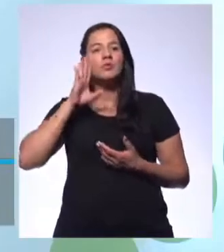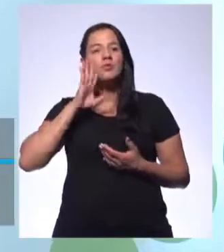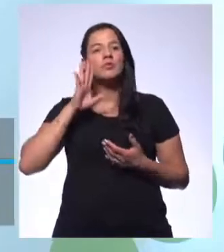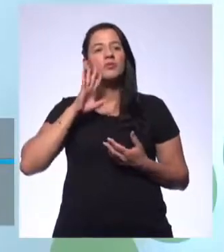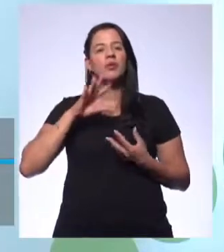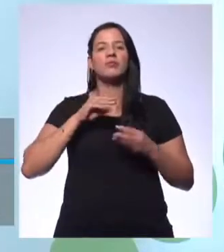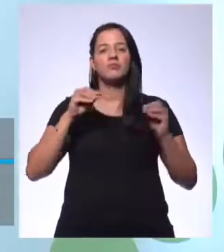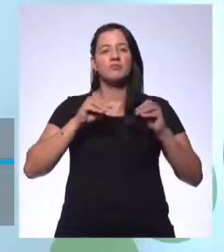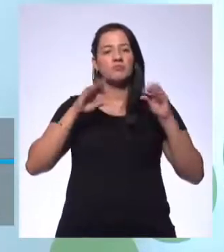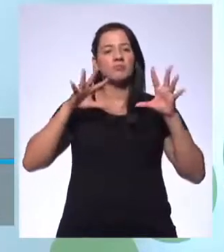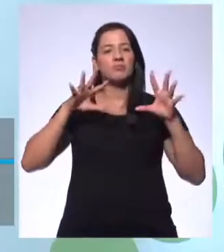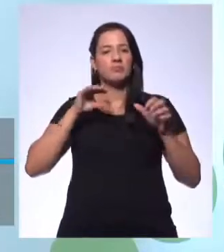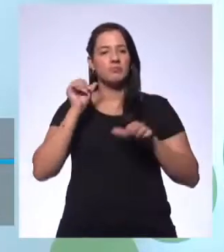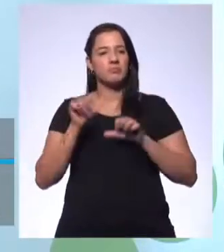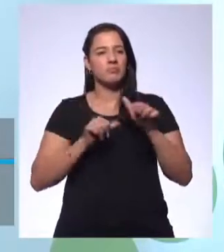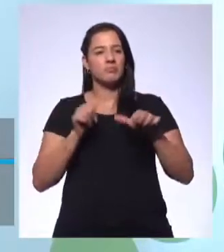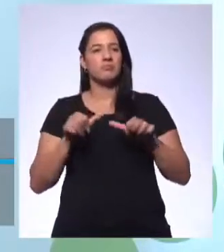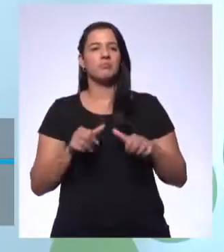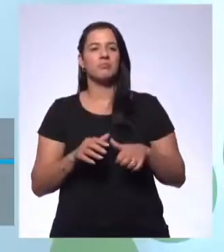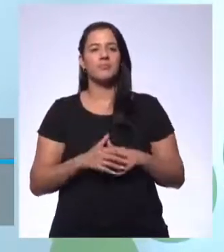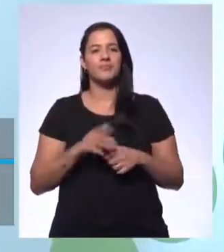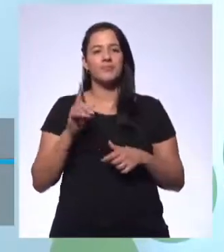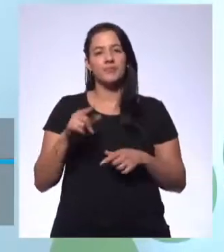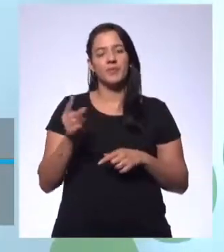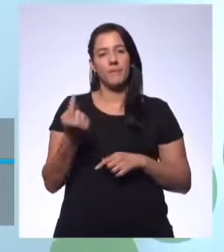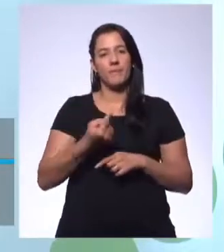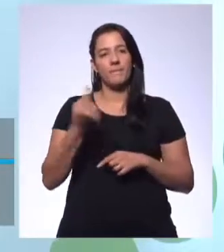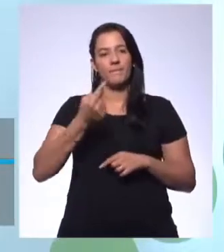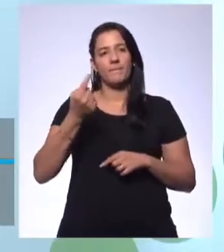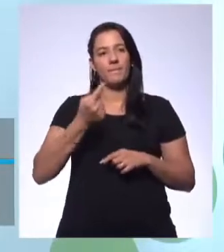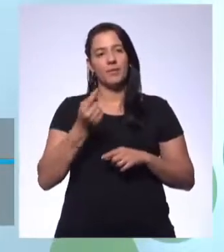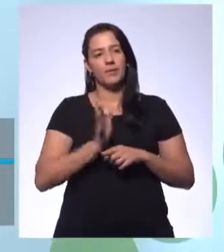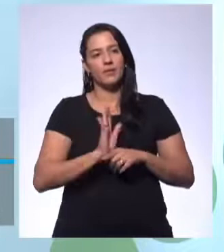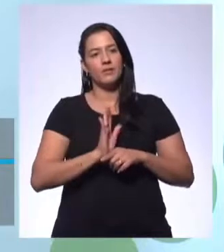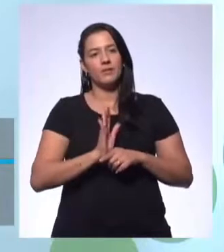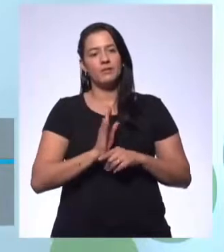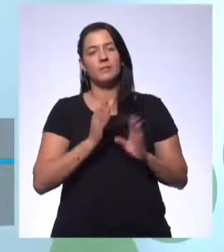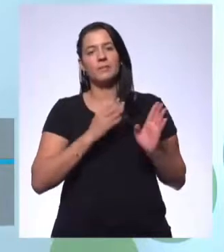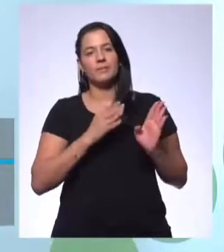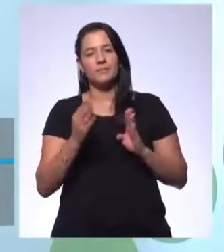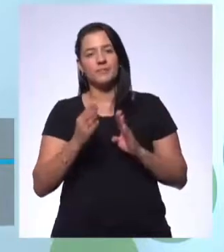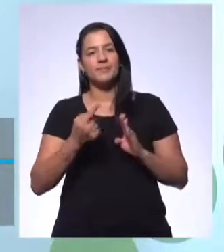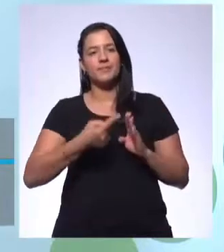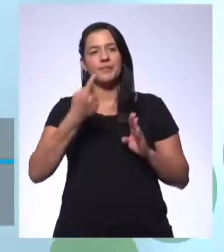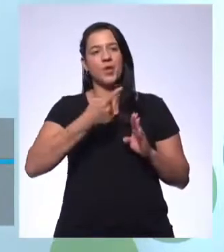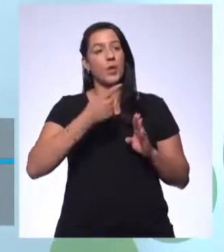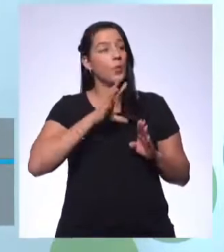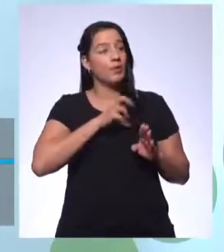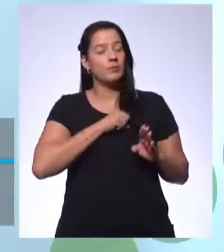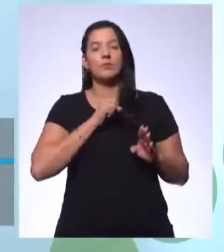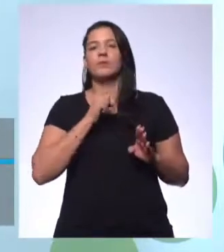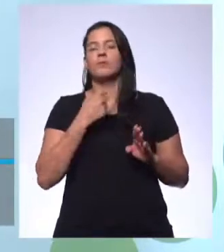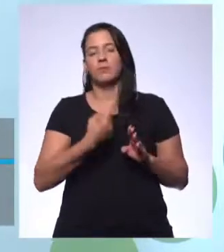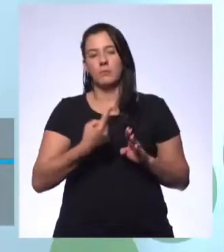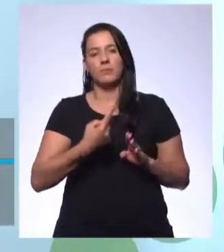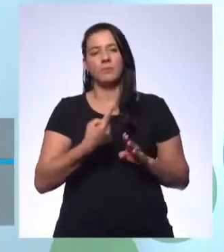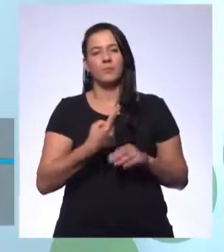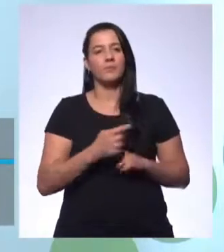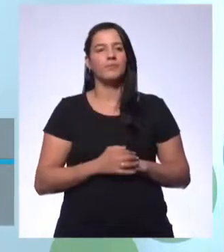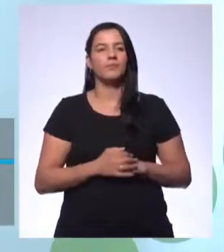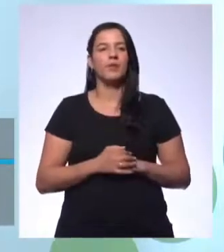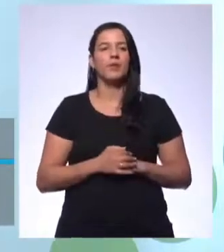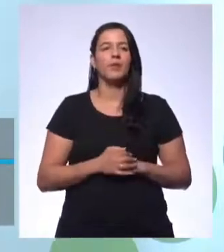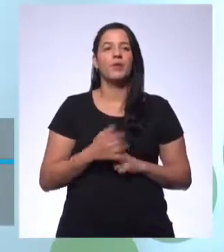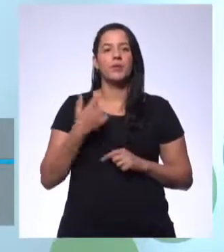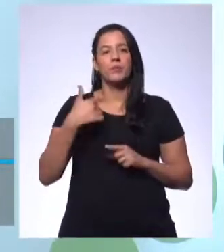fantasia, né? Porém, o primeiro filme, esse Animais Fantásticos Onde Habitam, eu gostei pra caramba, gostei muito, gostei melhor. Gostou Se bem que eu